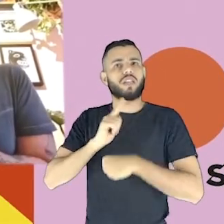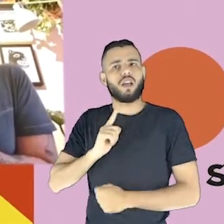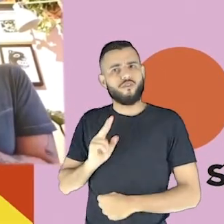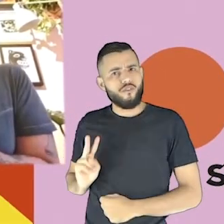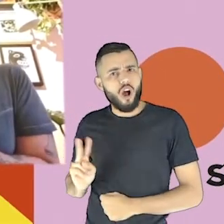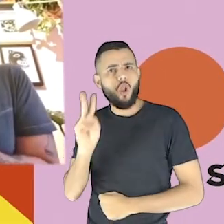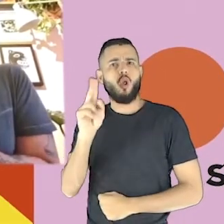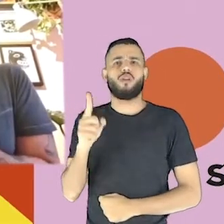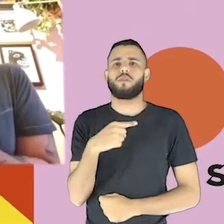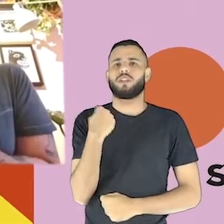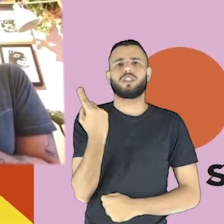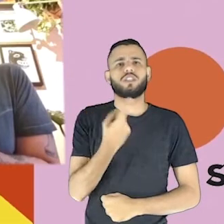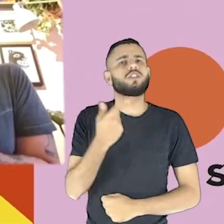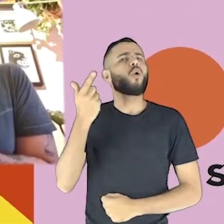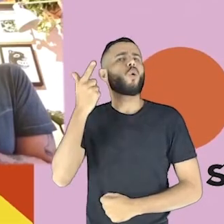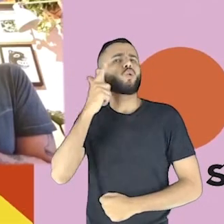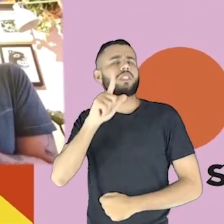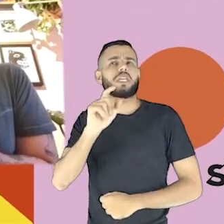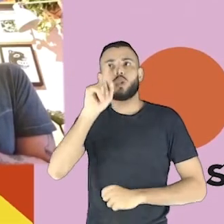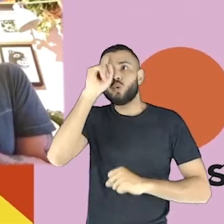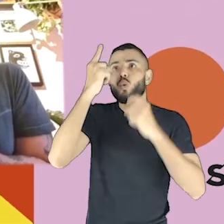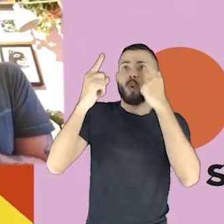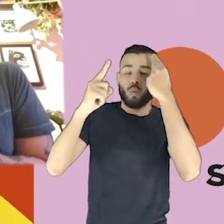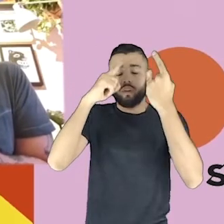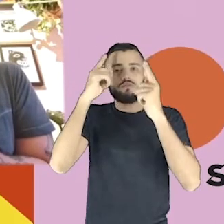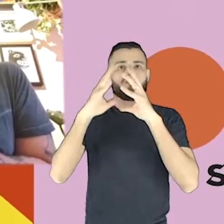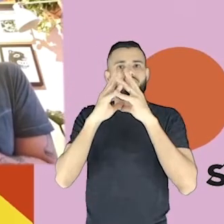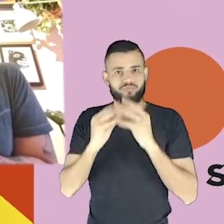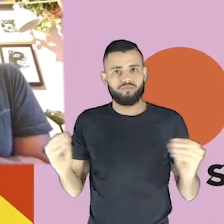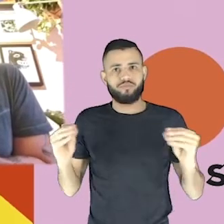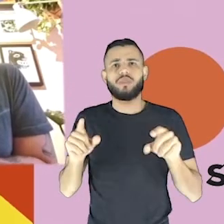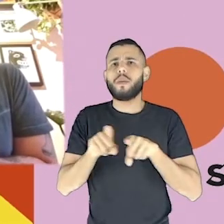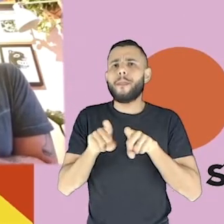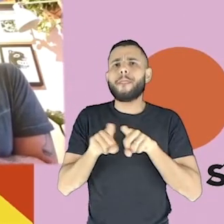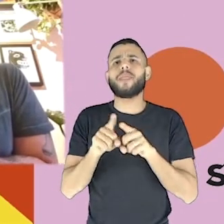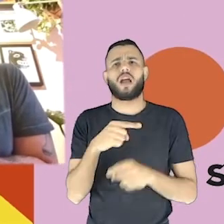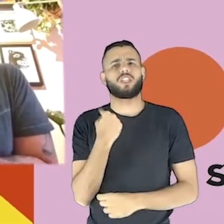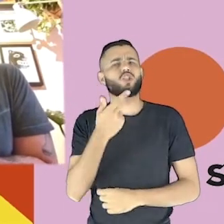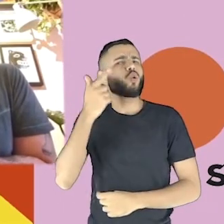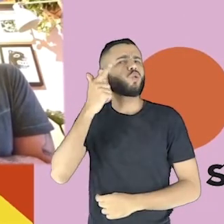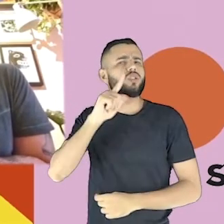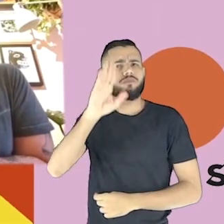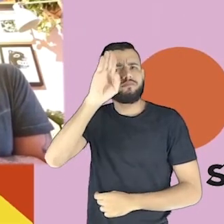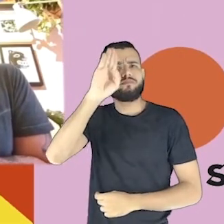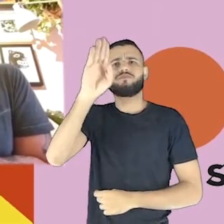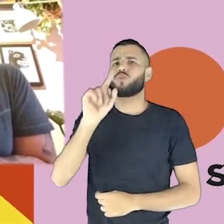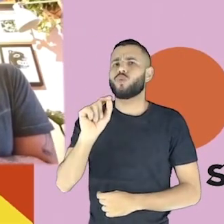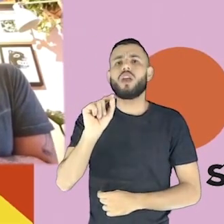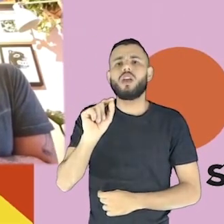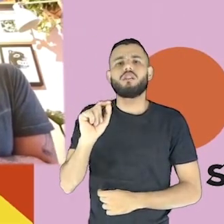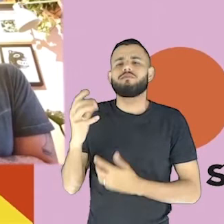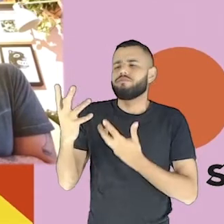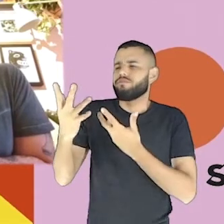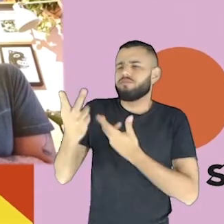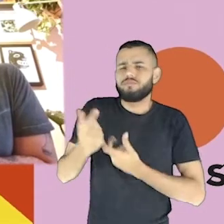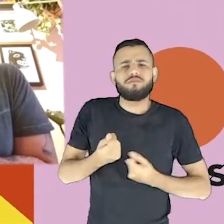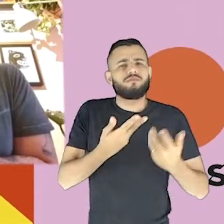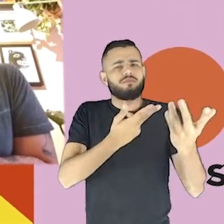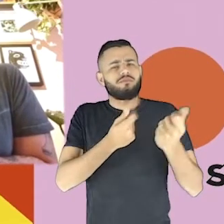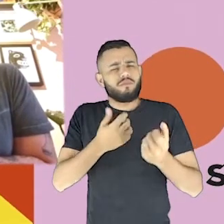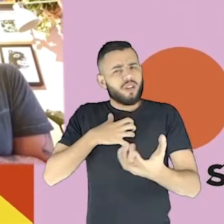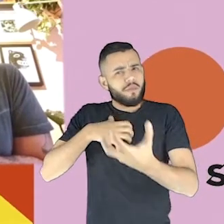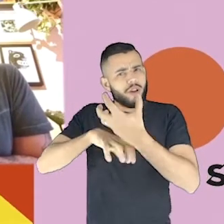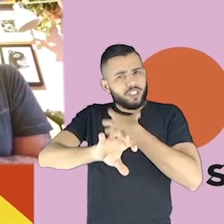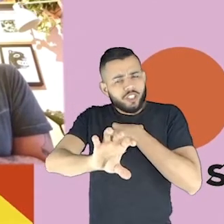agregue valor para a gente, que a gente consiga esclarecer possíveis dúvidas, né? E que a gente consiga, principalmente, acolher com